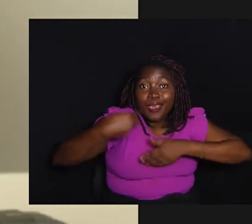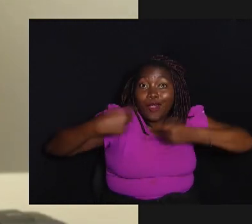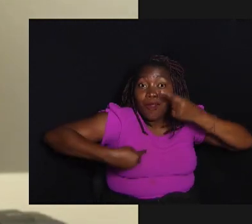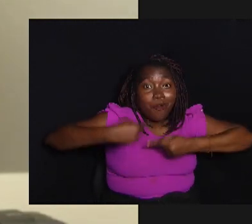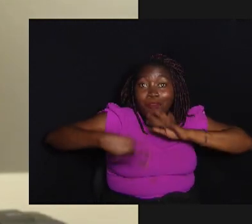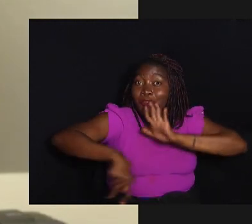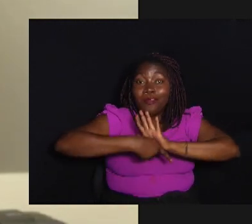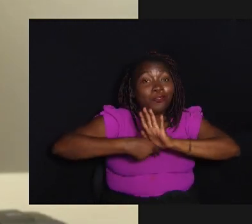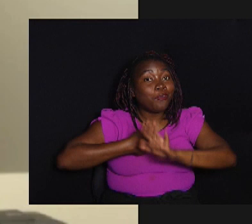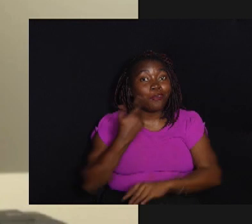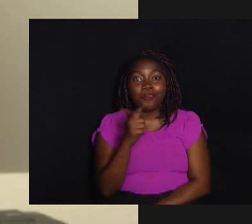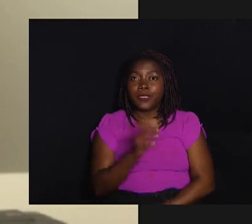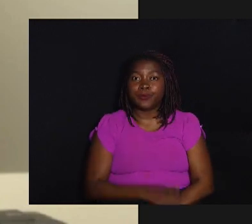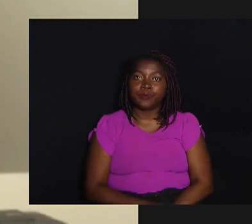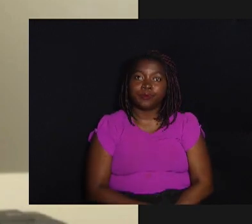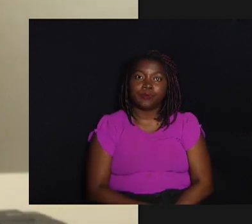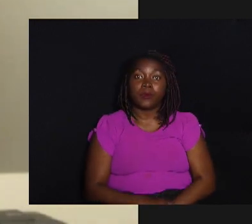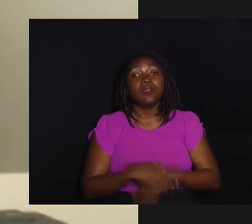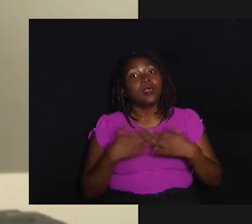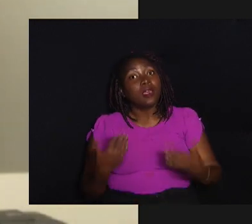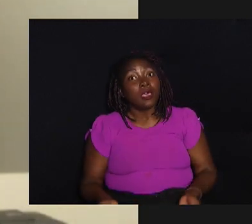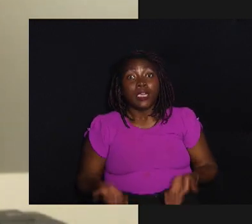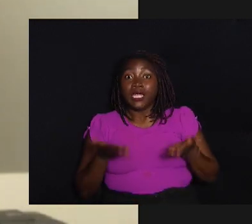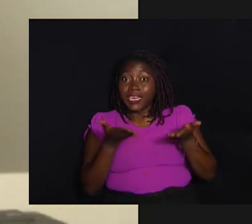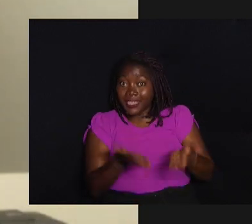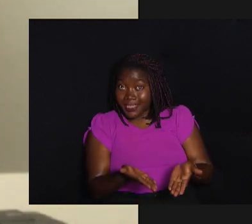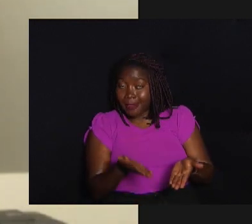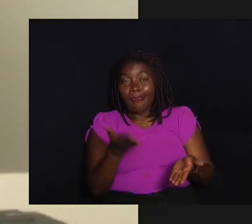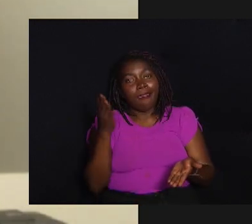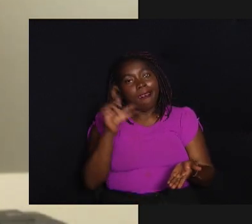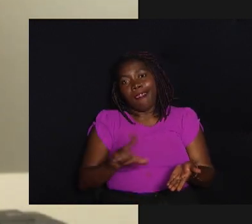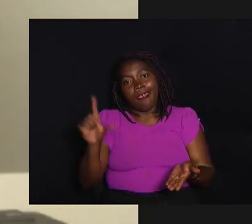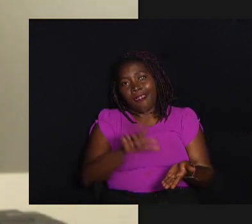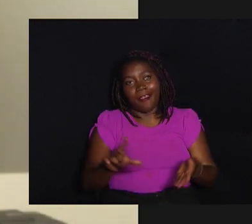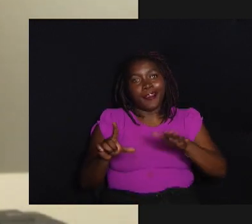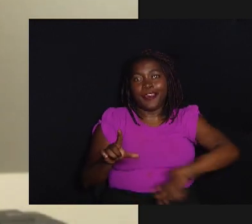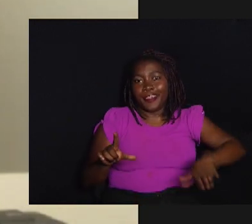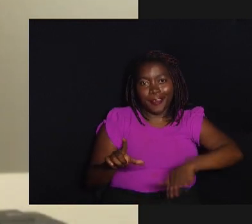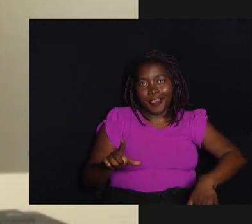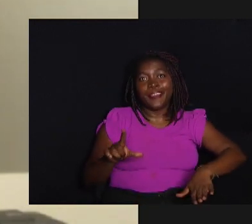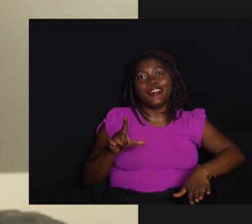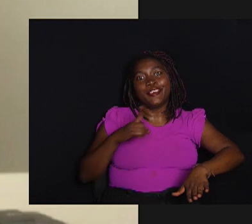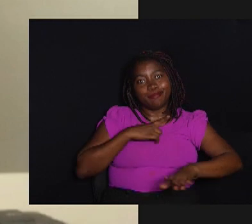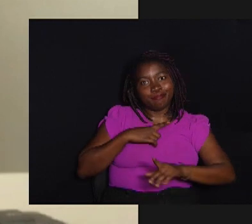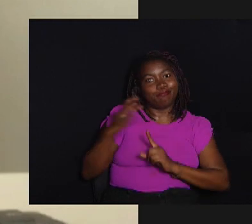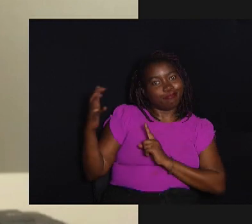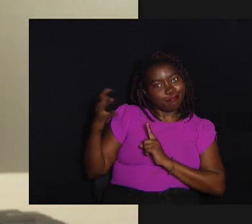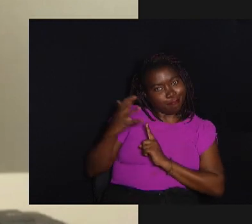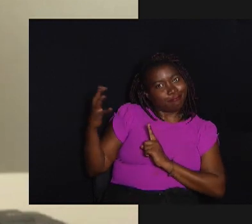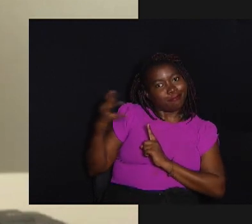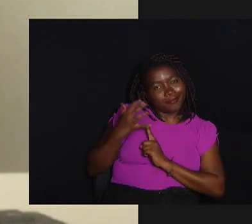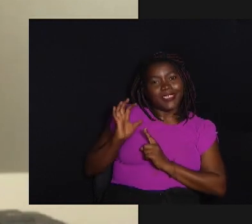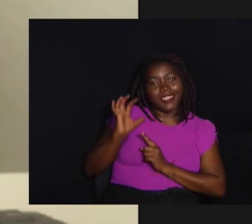sendo inserido. Então, e isso já é nítido que crianças que são submetidas a esse tipo de